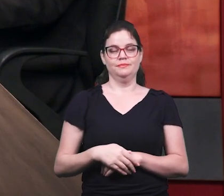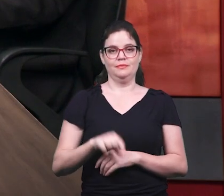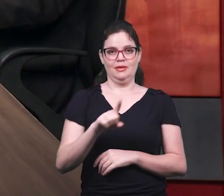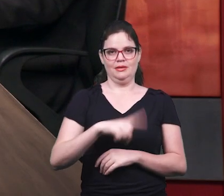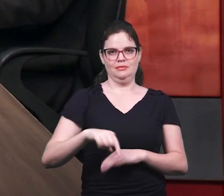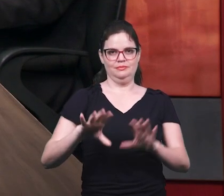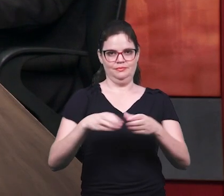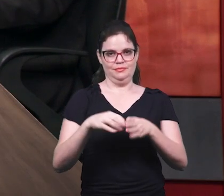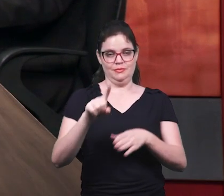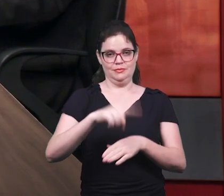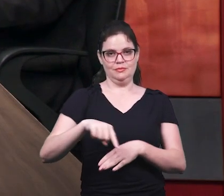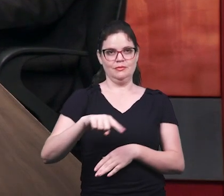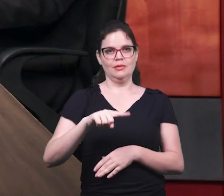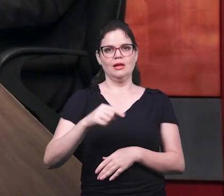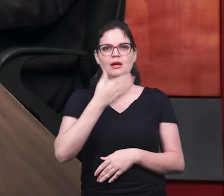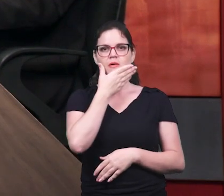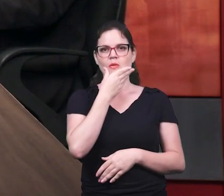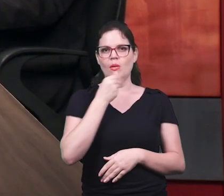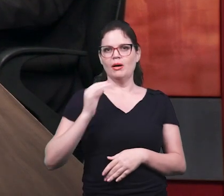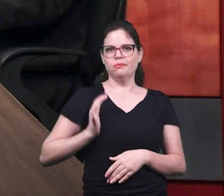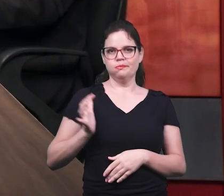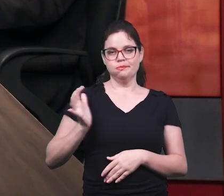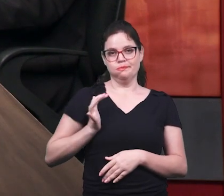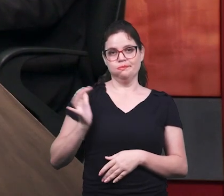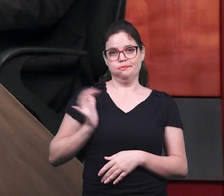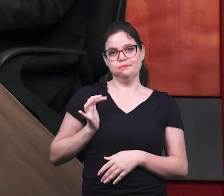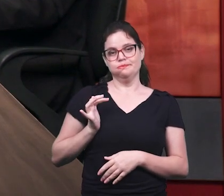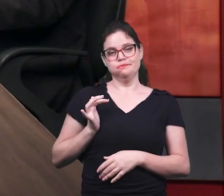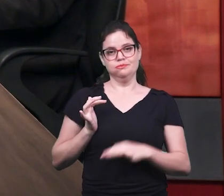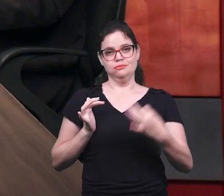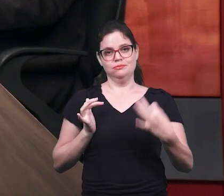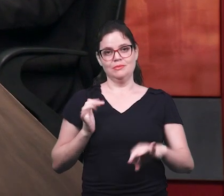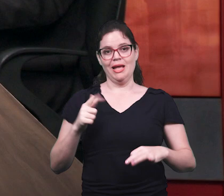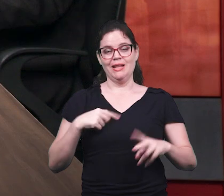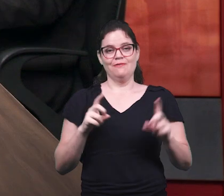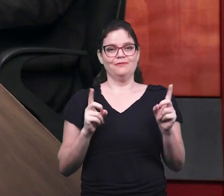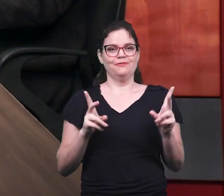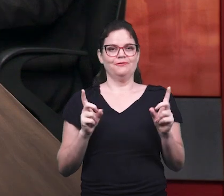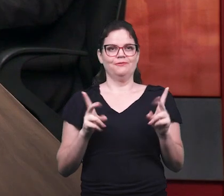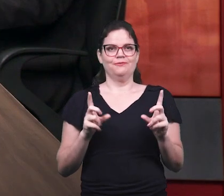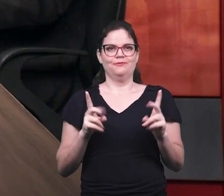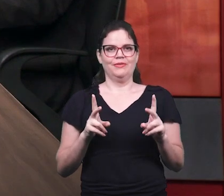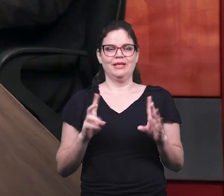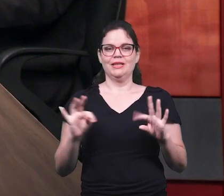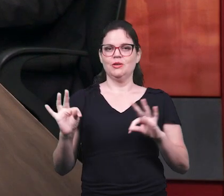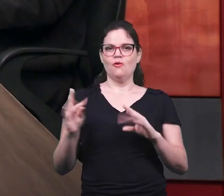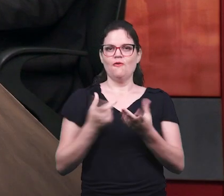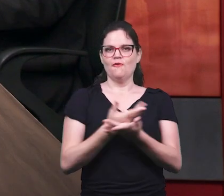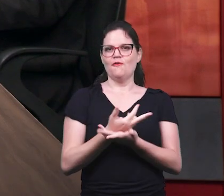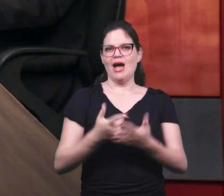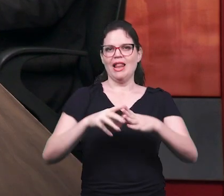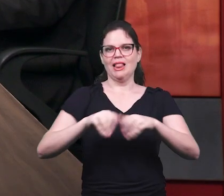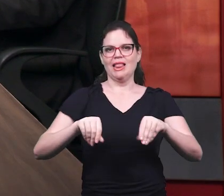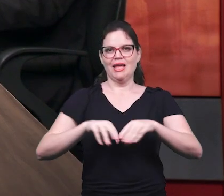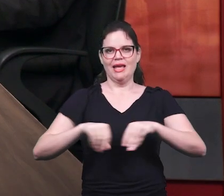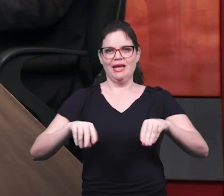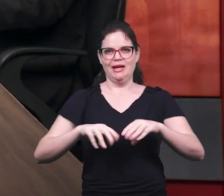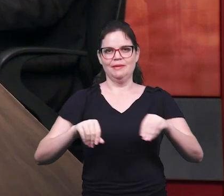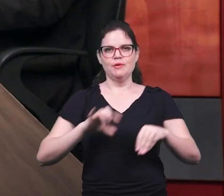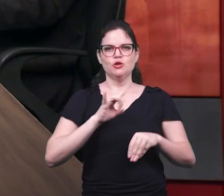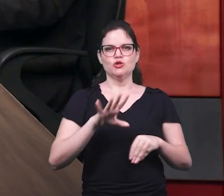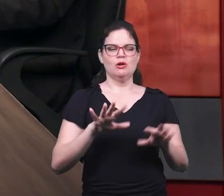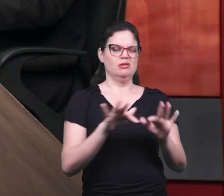os valdenses, o Valdo principalmente, era um homem muito rico, né? Sim. Então ele vendeu a maioria das propriedades dele, ele ficou mais